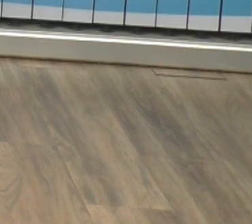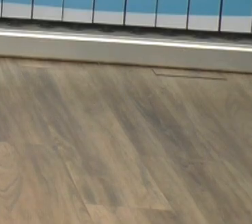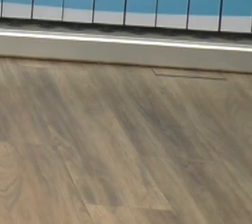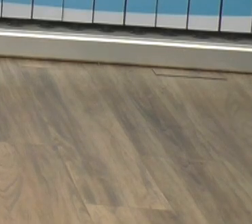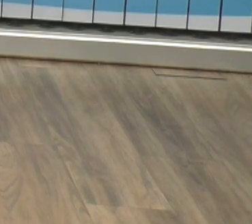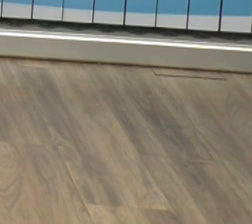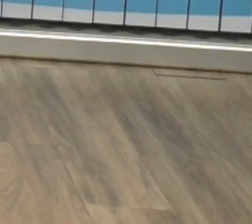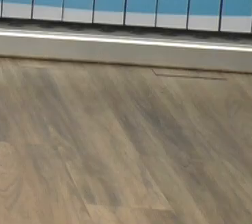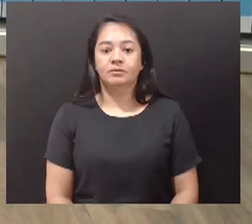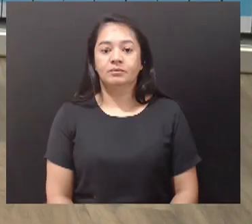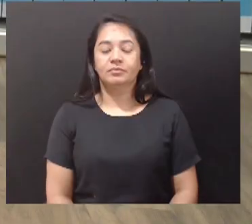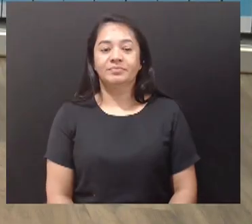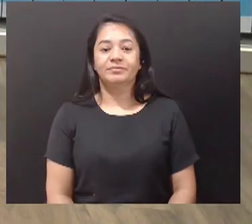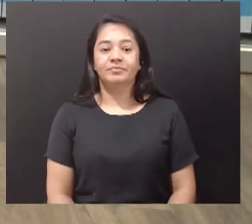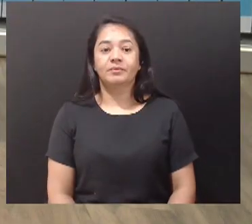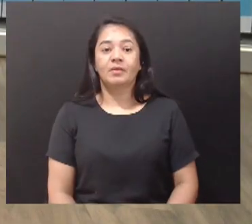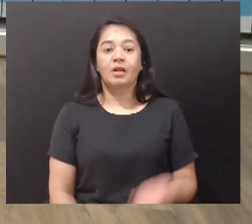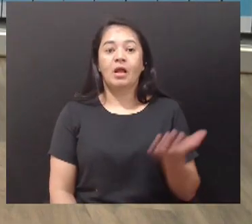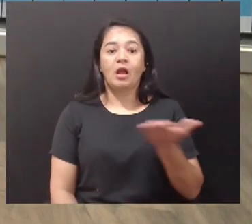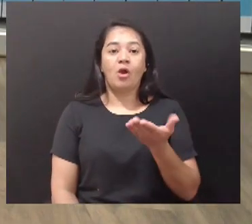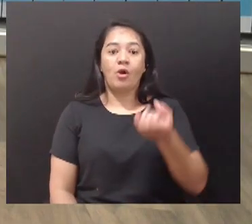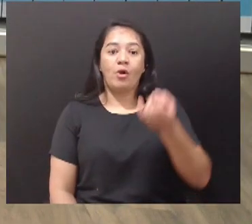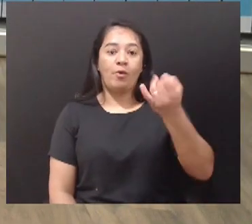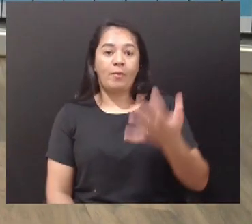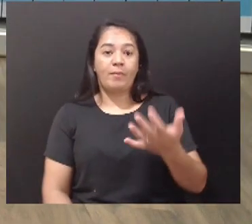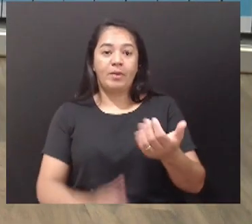Hora de falar de esporte, porque